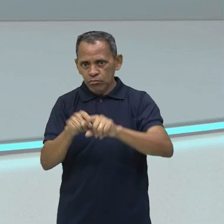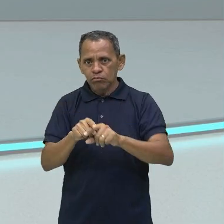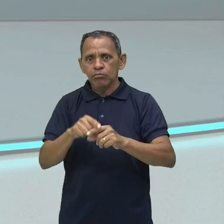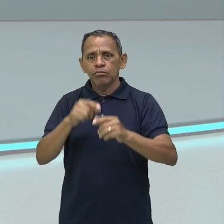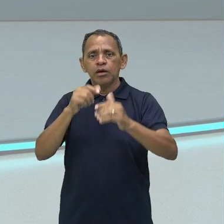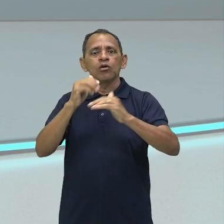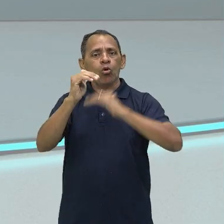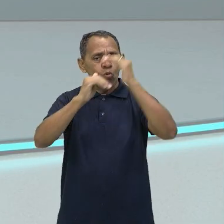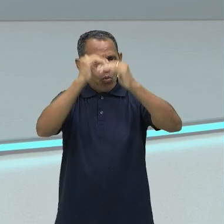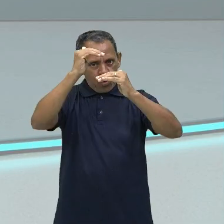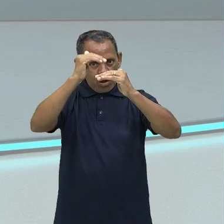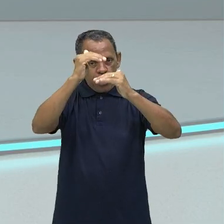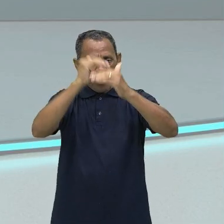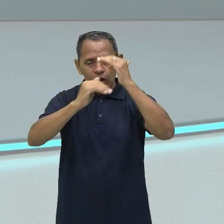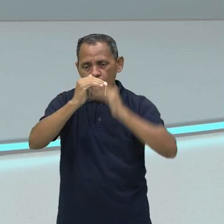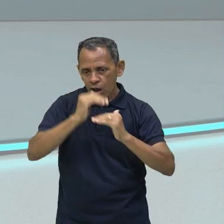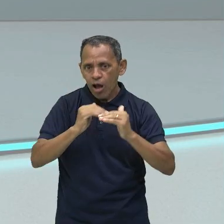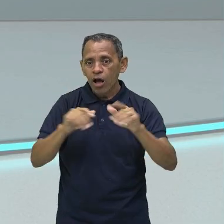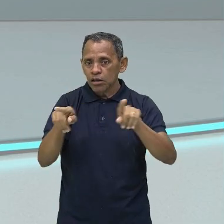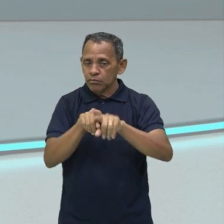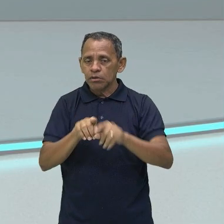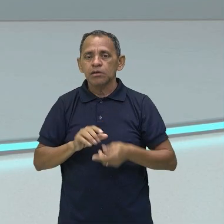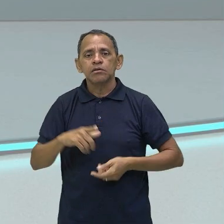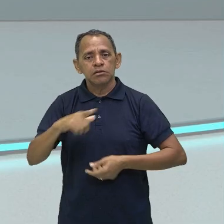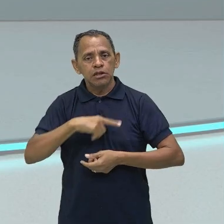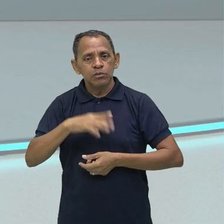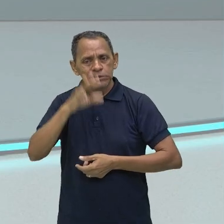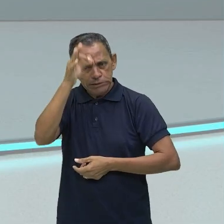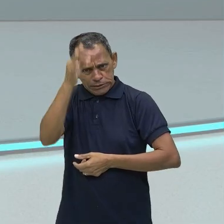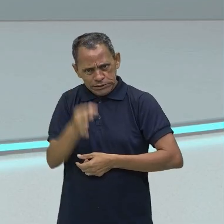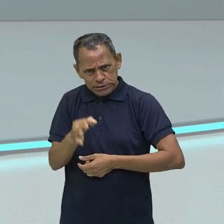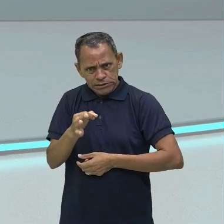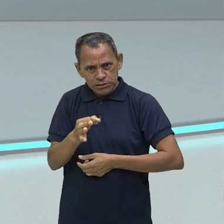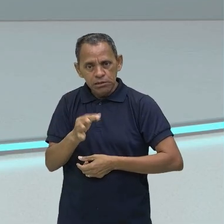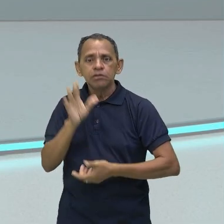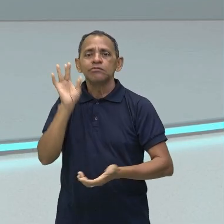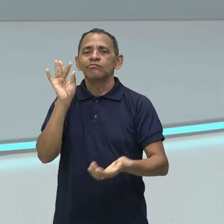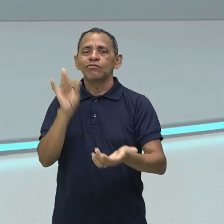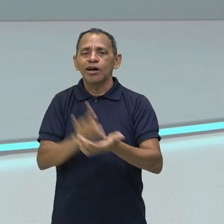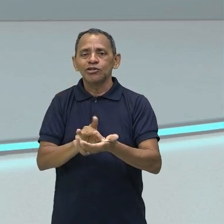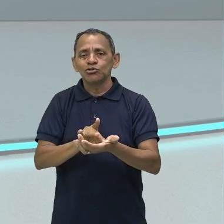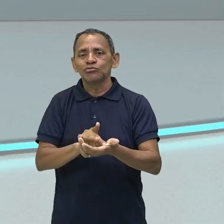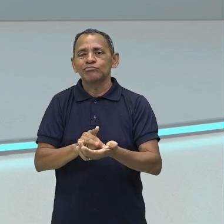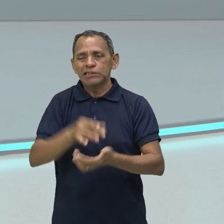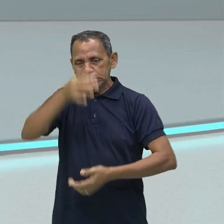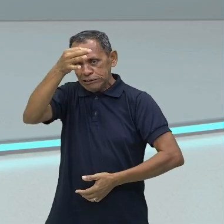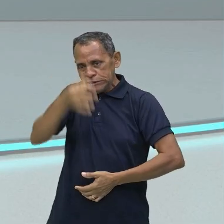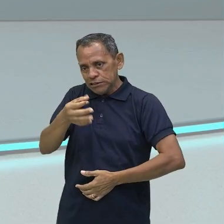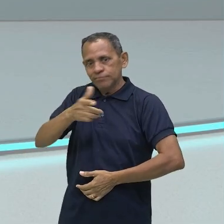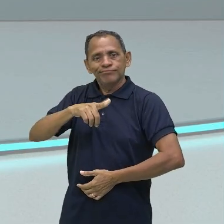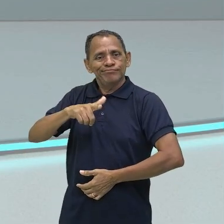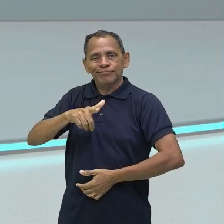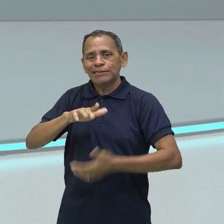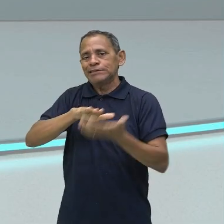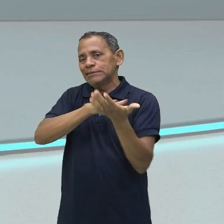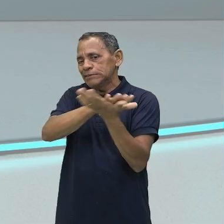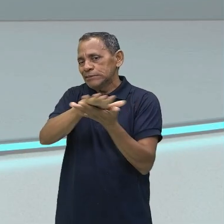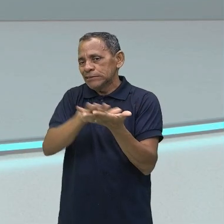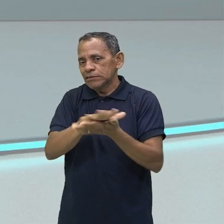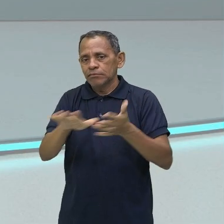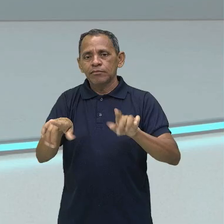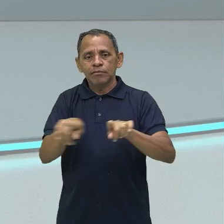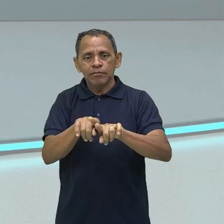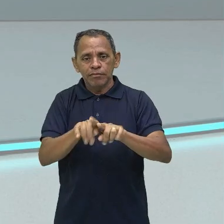Quando nós estamos cheios de certezas, na verdade não tem certeza nenhuma. Nós somos feitos